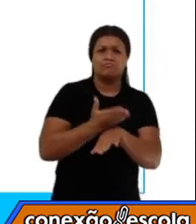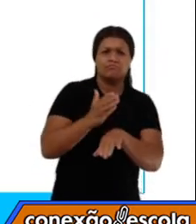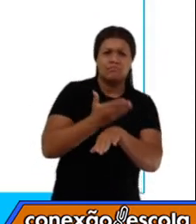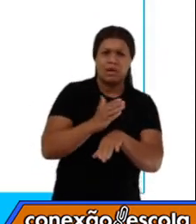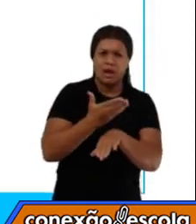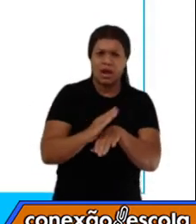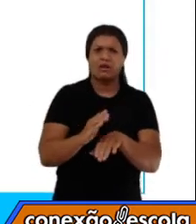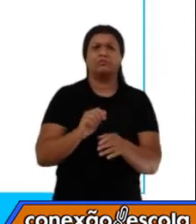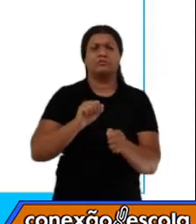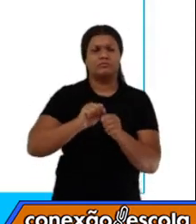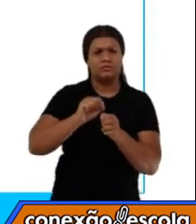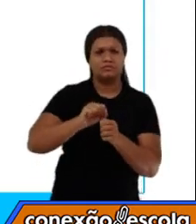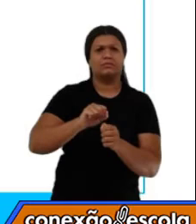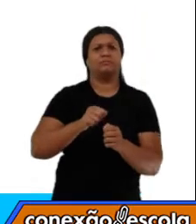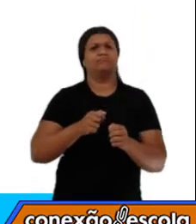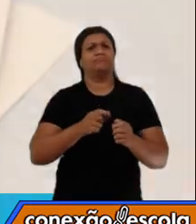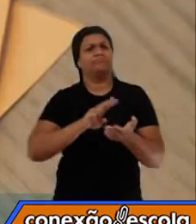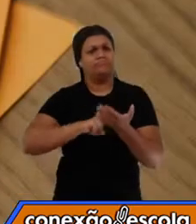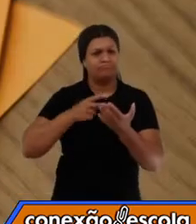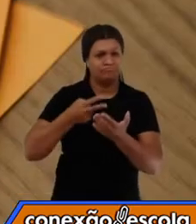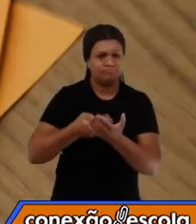interpretação e discussão.